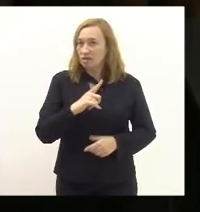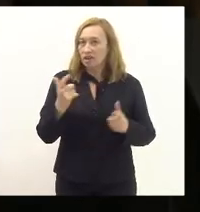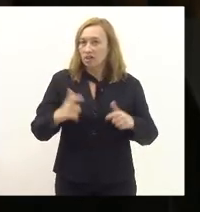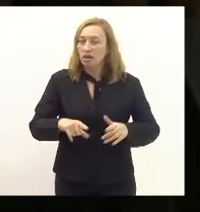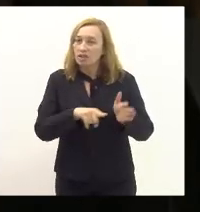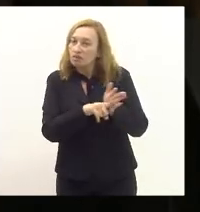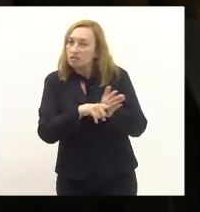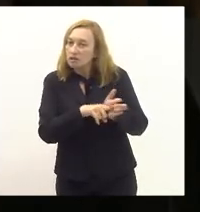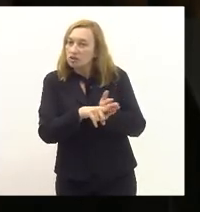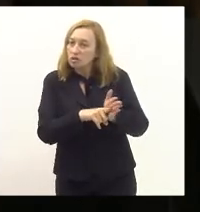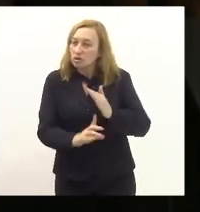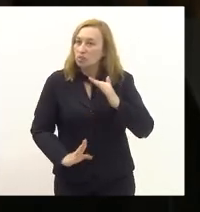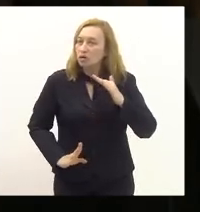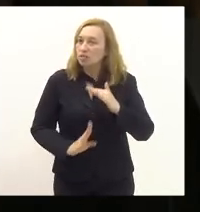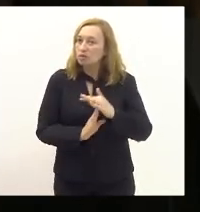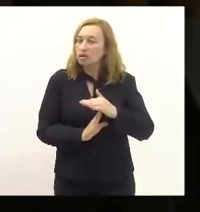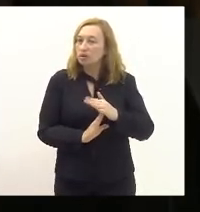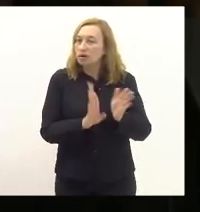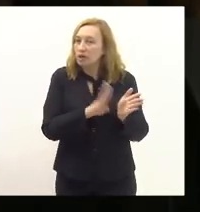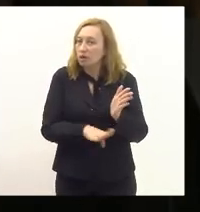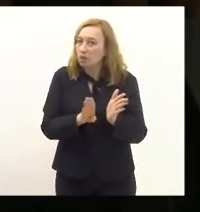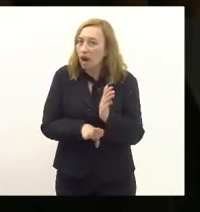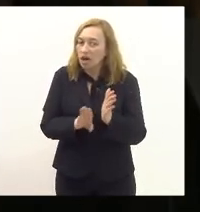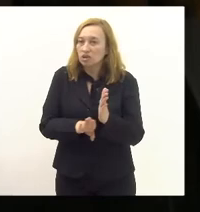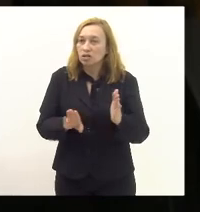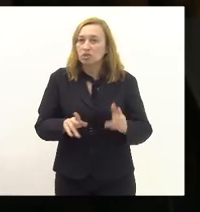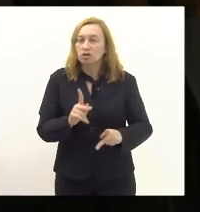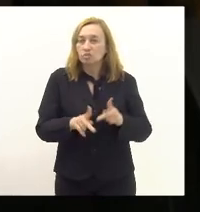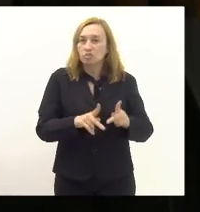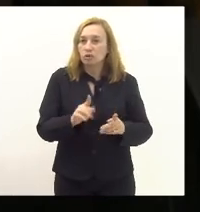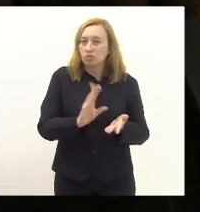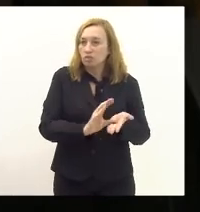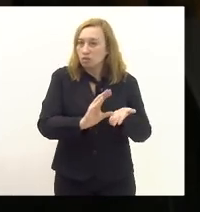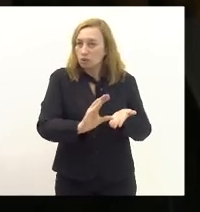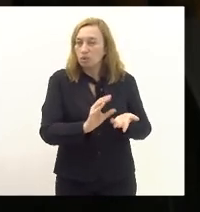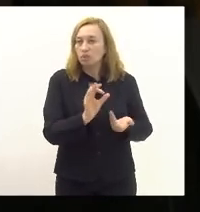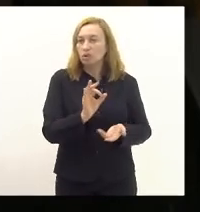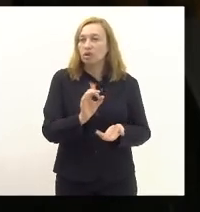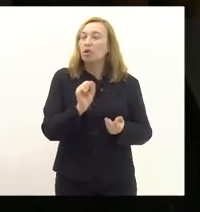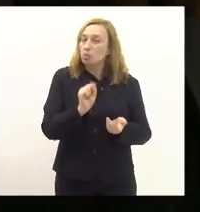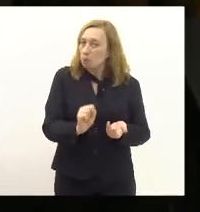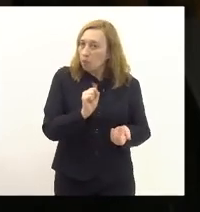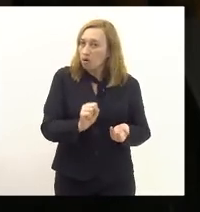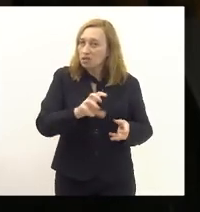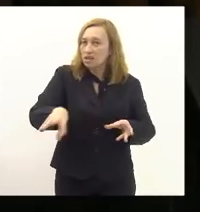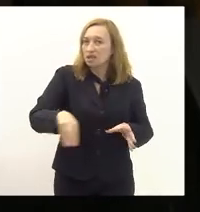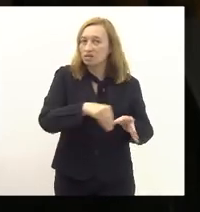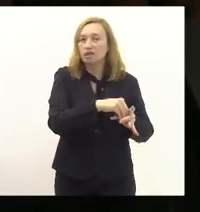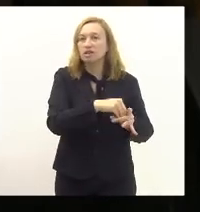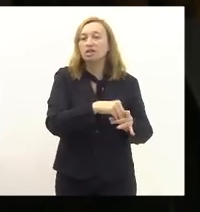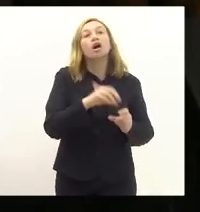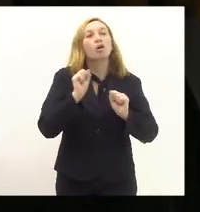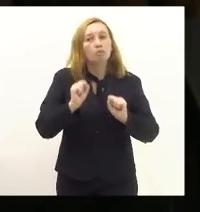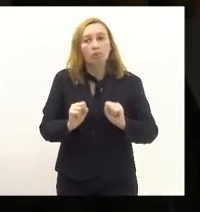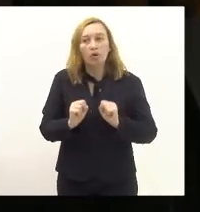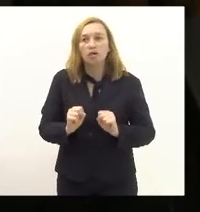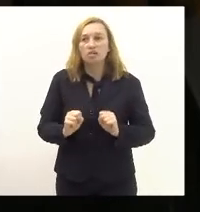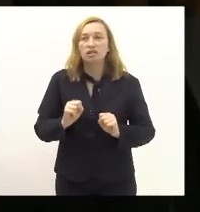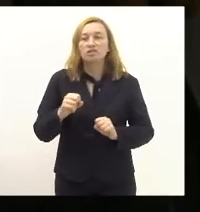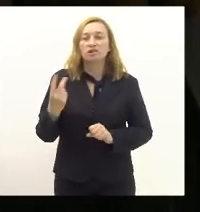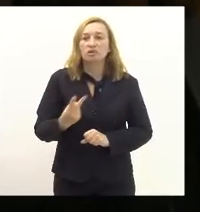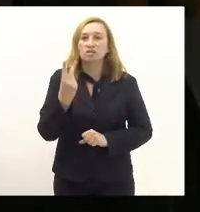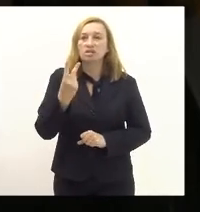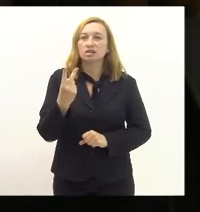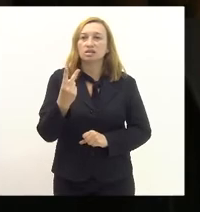fiscal no limite para que o gasto com o pessoal, para que a destinação para o pessoal possa ser incrementada, que possa ser